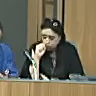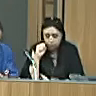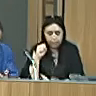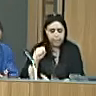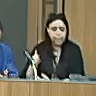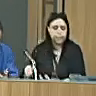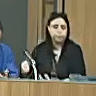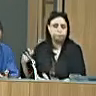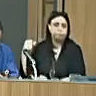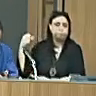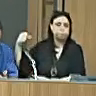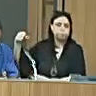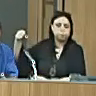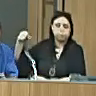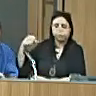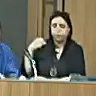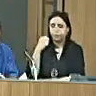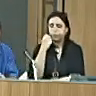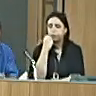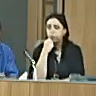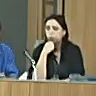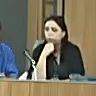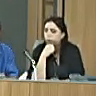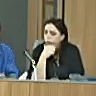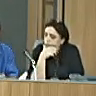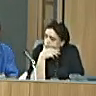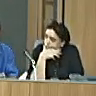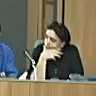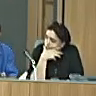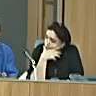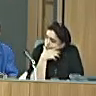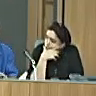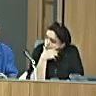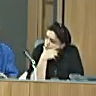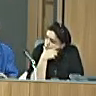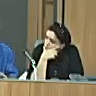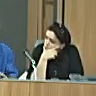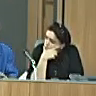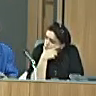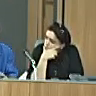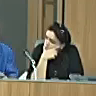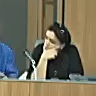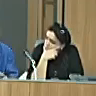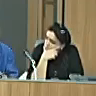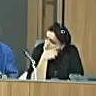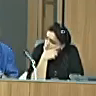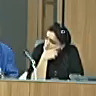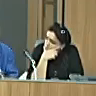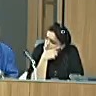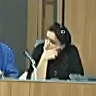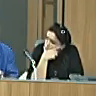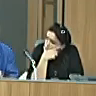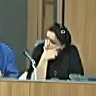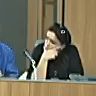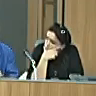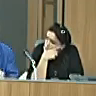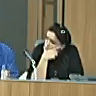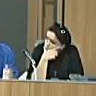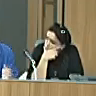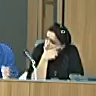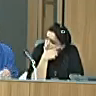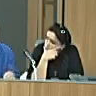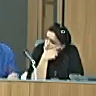bom que vocês entendam aqui não se sintam diminuído com a questão de ser polícia não ser por isso que eu vou esclarecer o